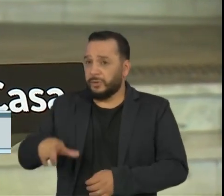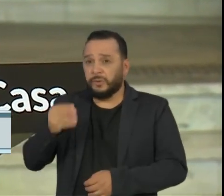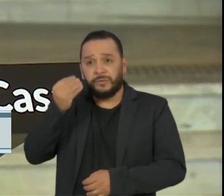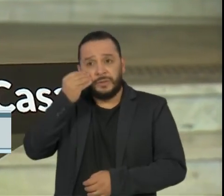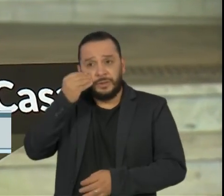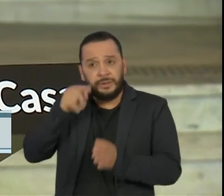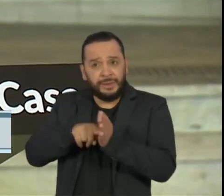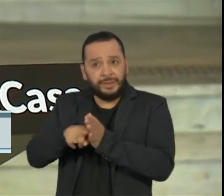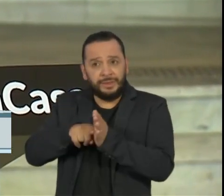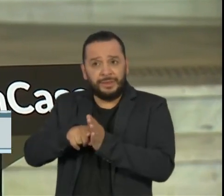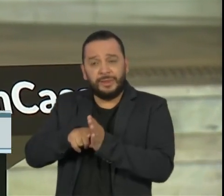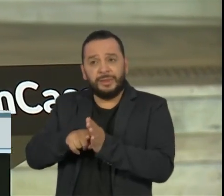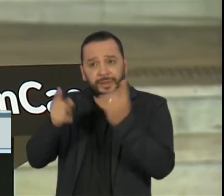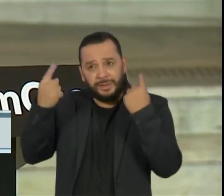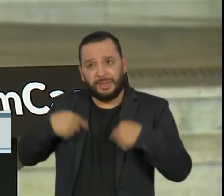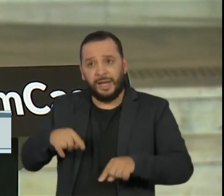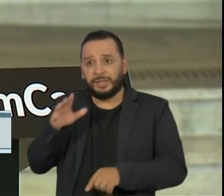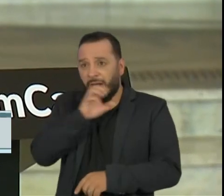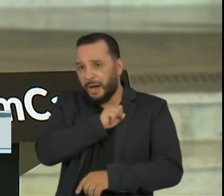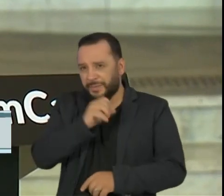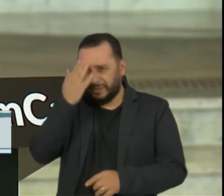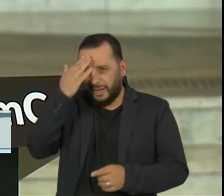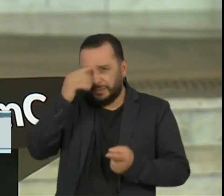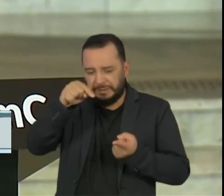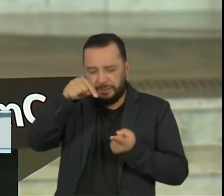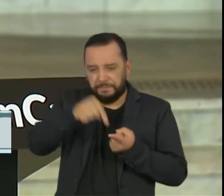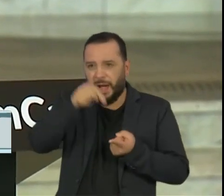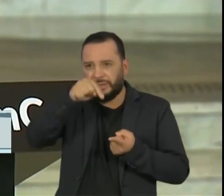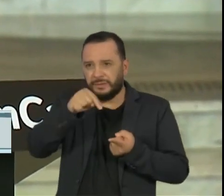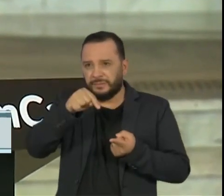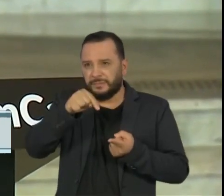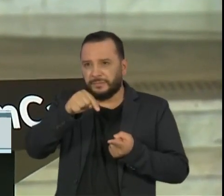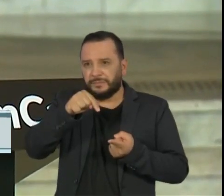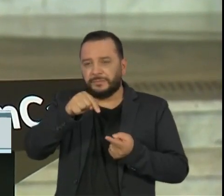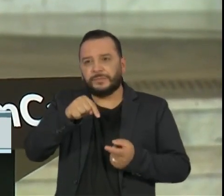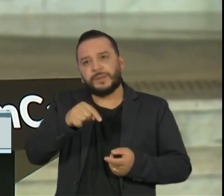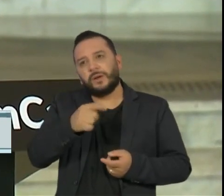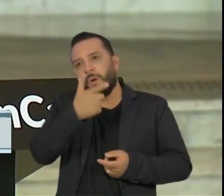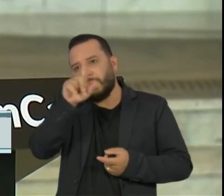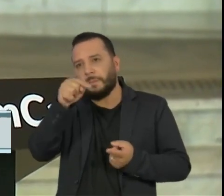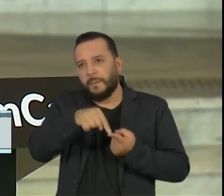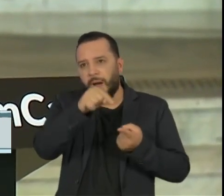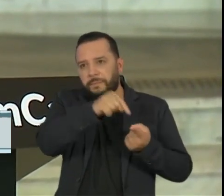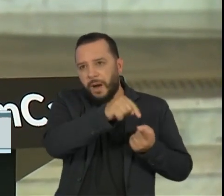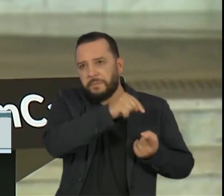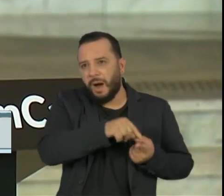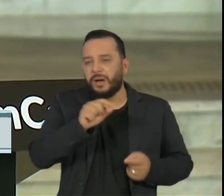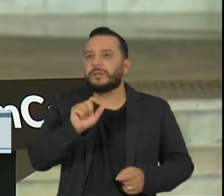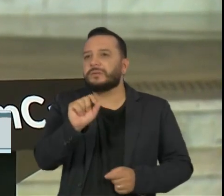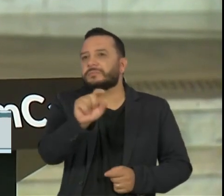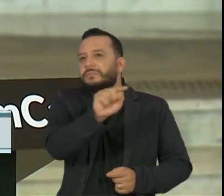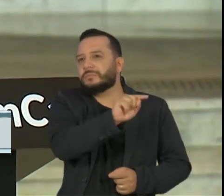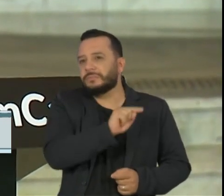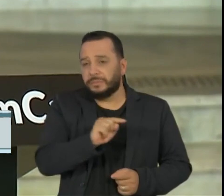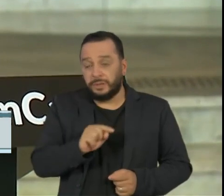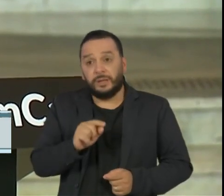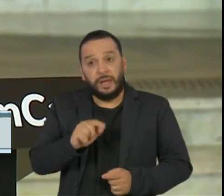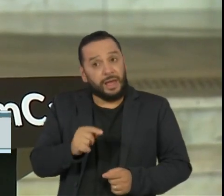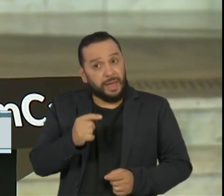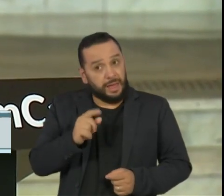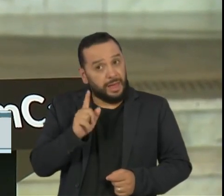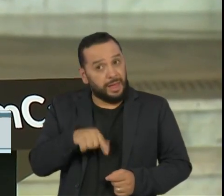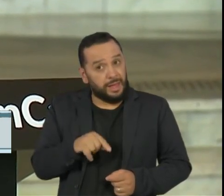dizer, teste rápido, esses que estão sendo feitos em massa em muitos municípios, é um olhar do